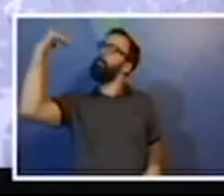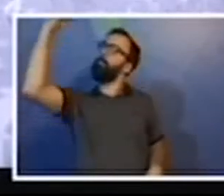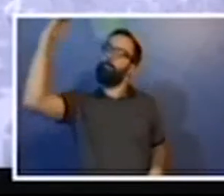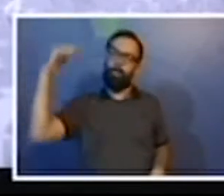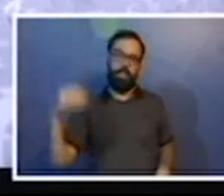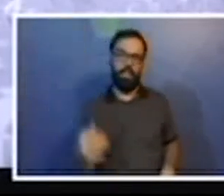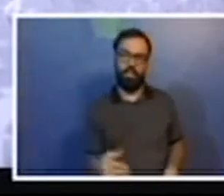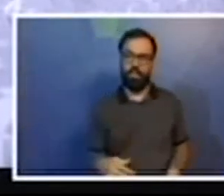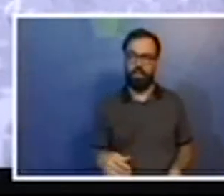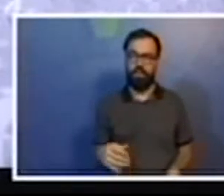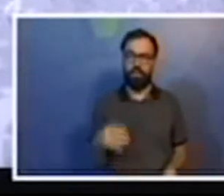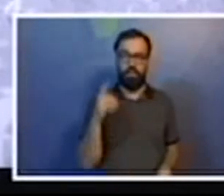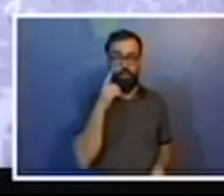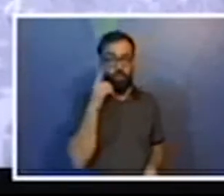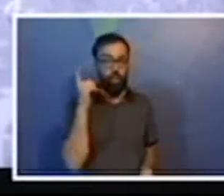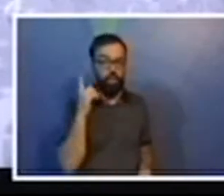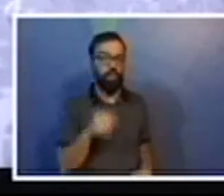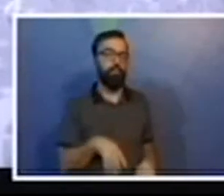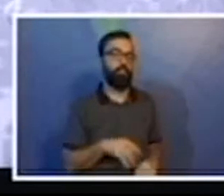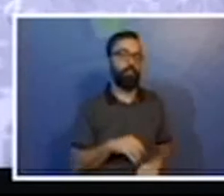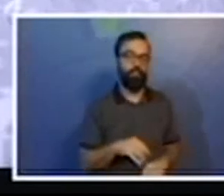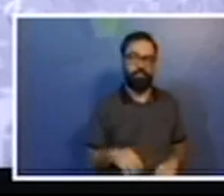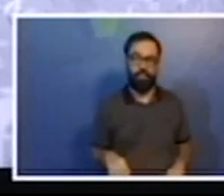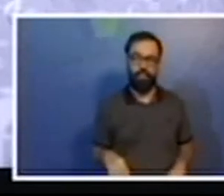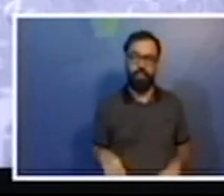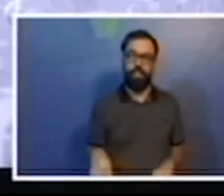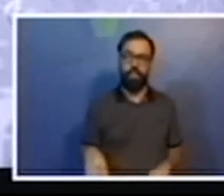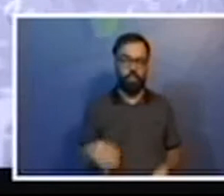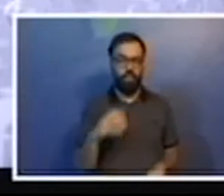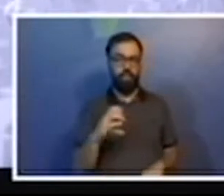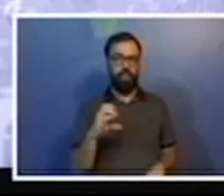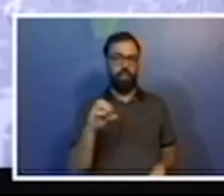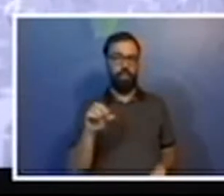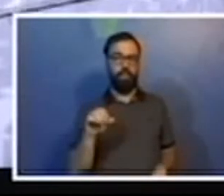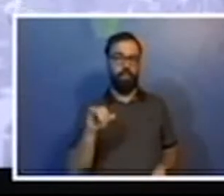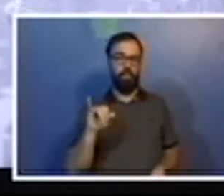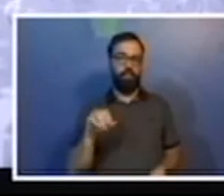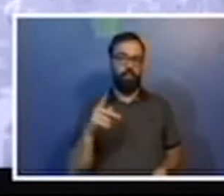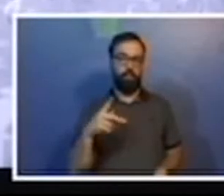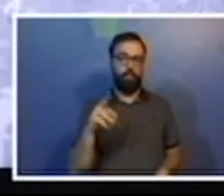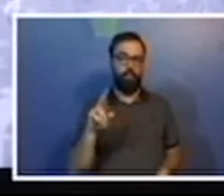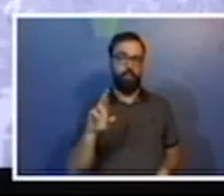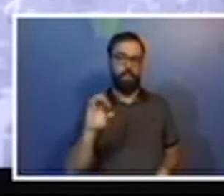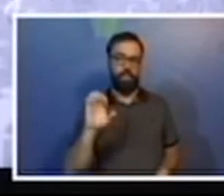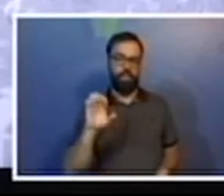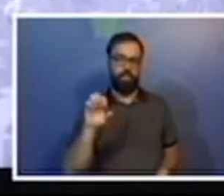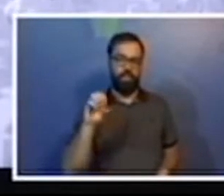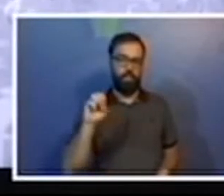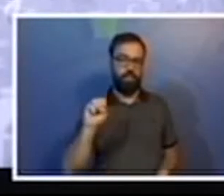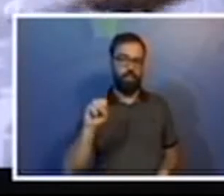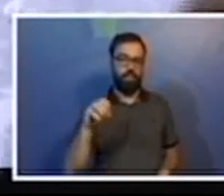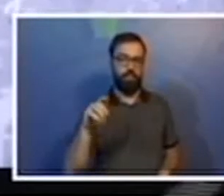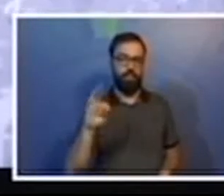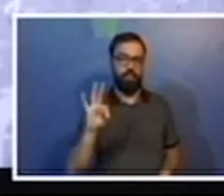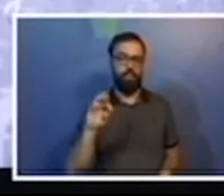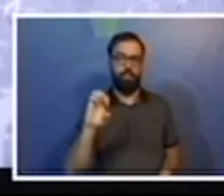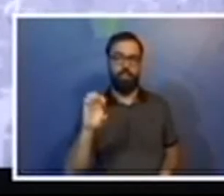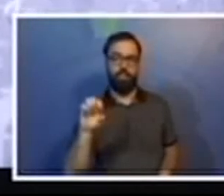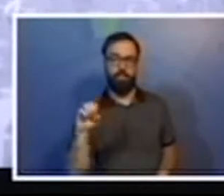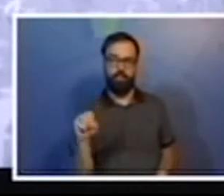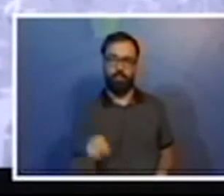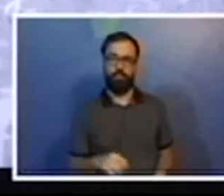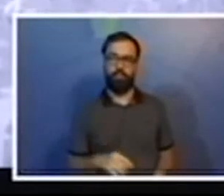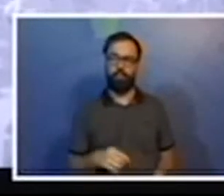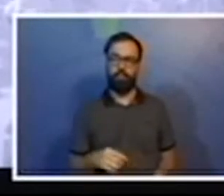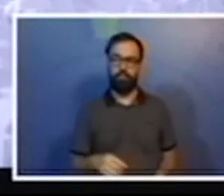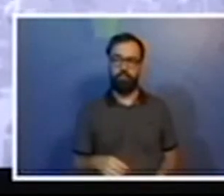uma planta ornamental uma gimnosperma ornamental acipreste dicas que também é ornamental